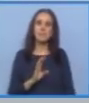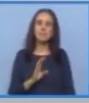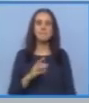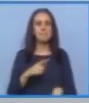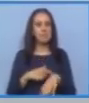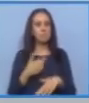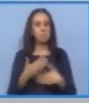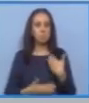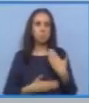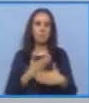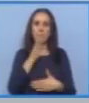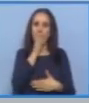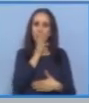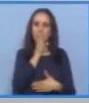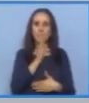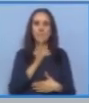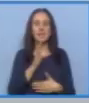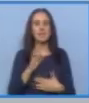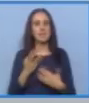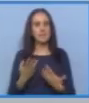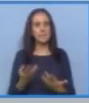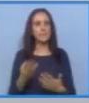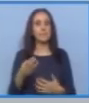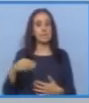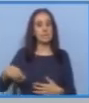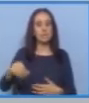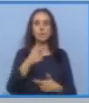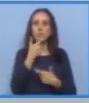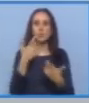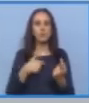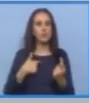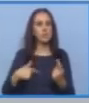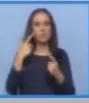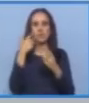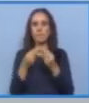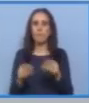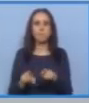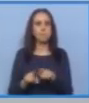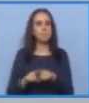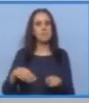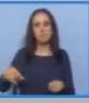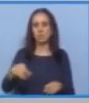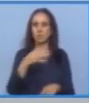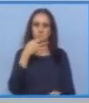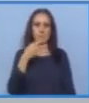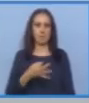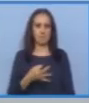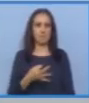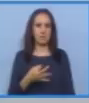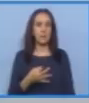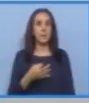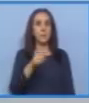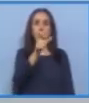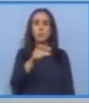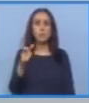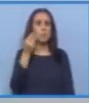Com o tempo vamos nos habituando que todos os sítios podem ser China e Japão. Todos os sítios. As pessoas